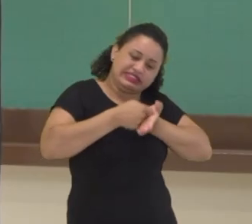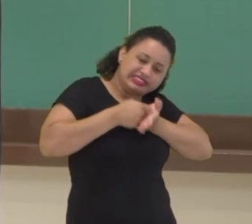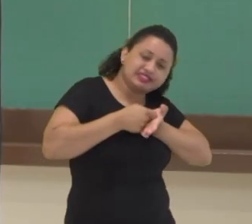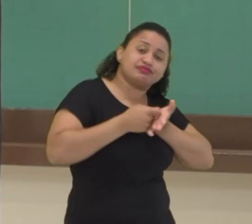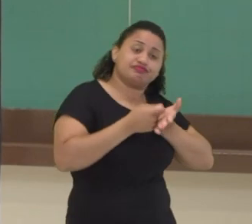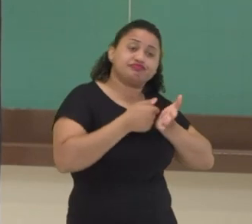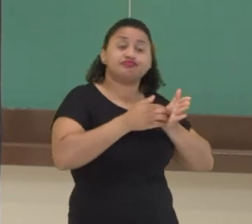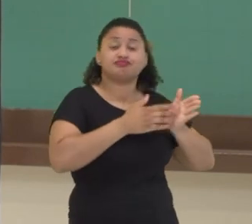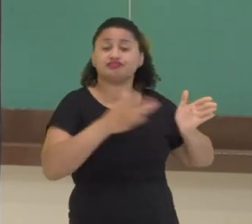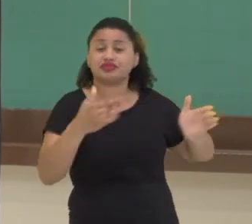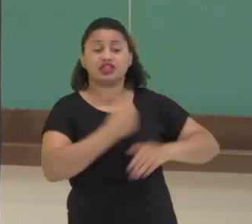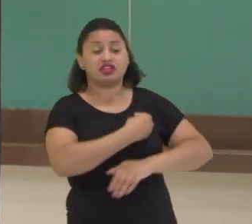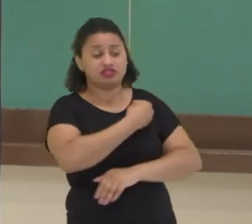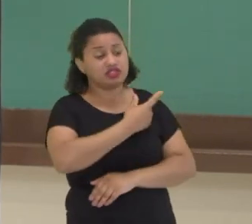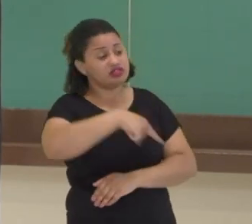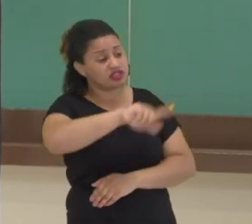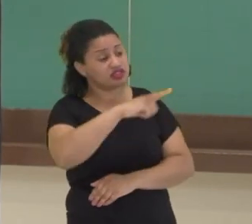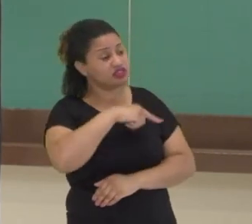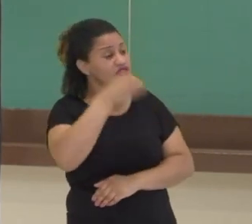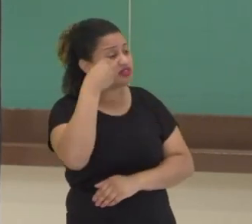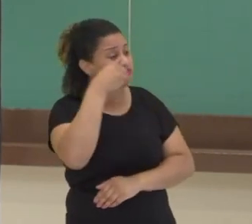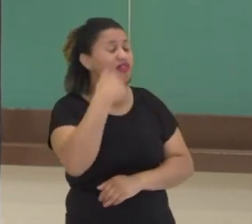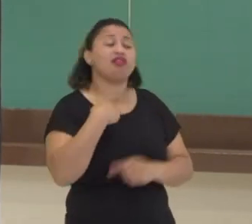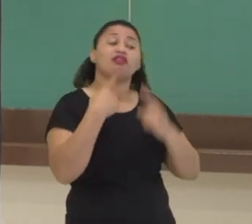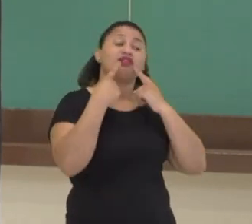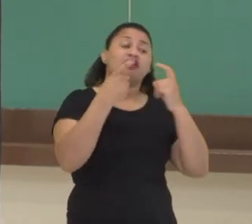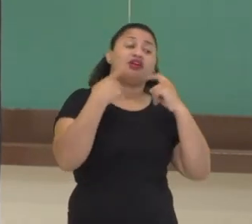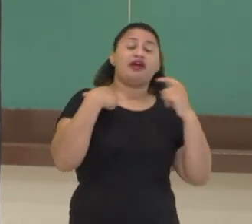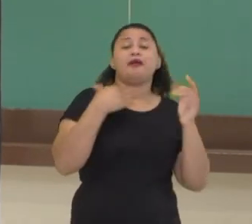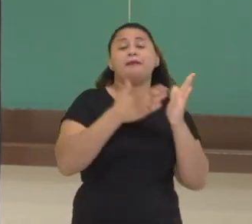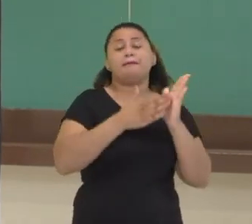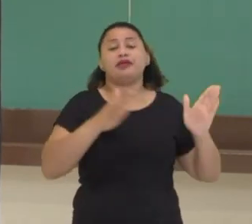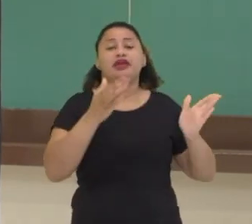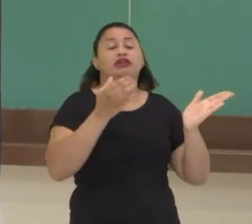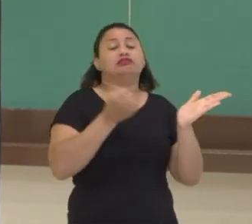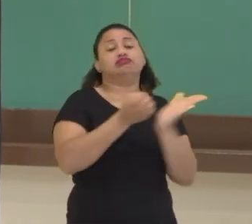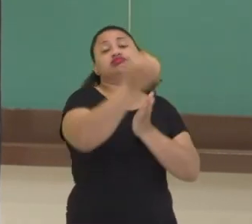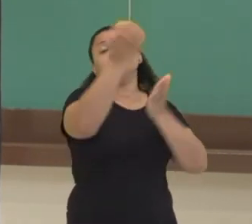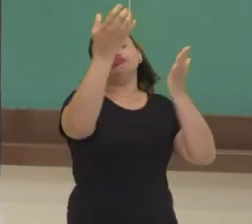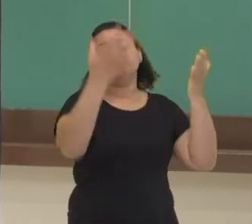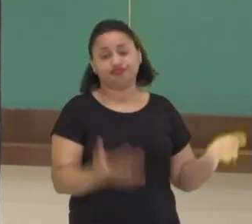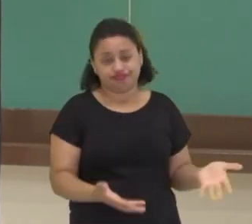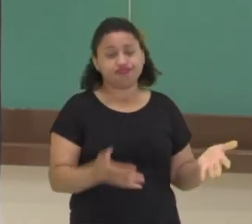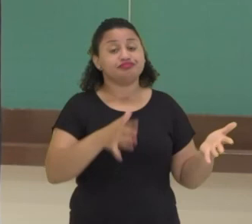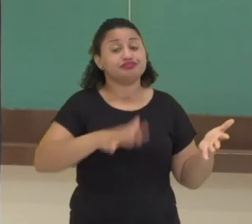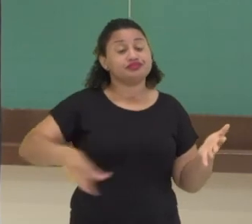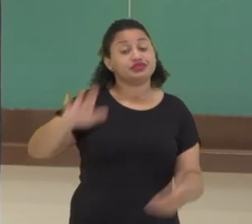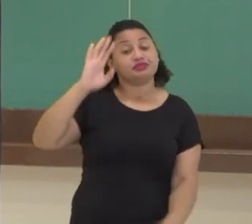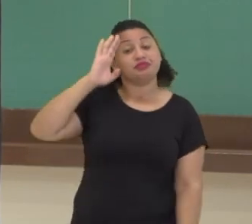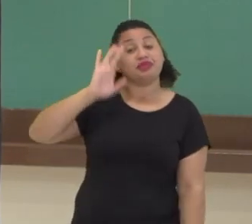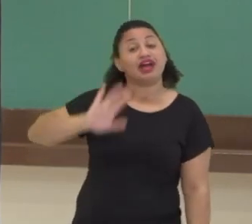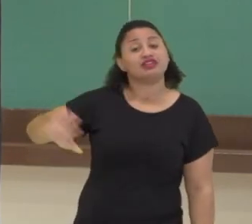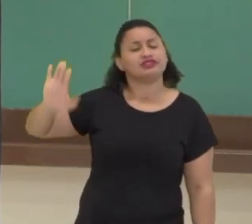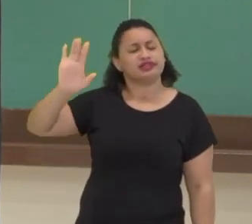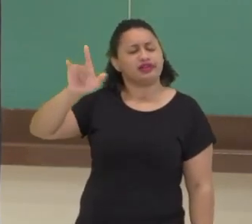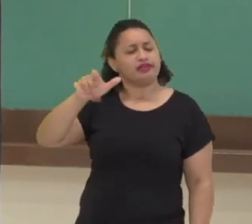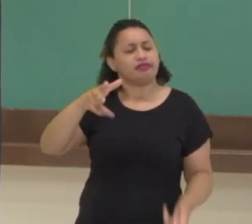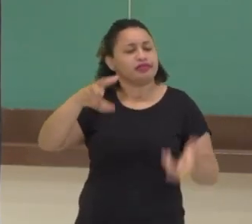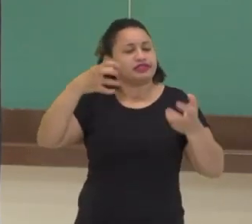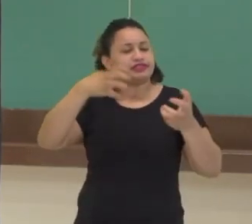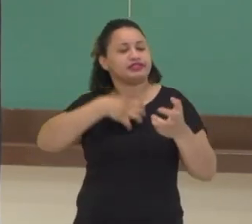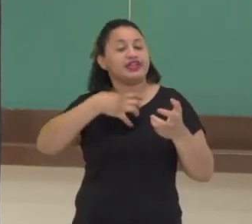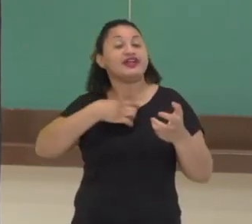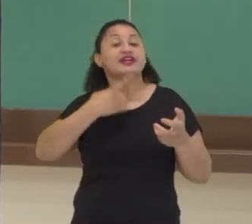passada a vida, terão vivido, não lamentarão os tempos perdidos. No mundo imaginário, olha que profundo,